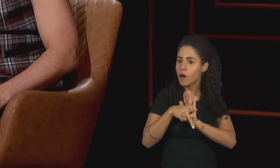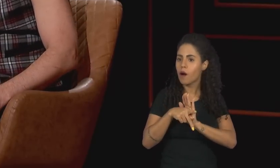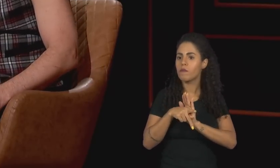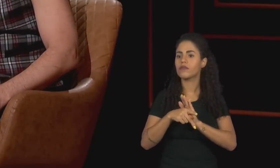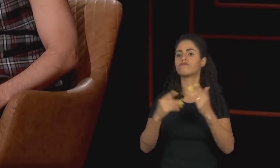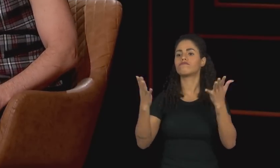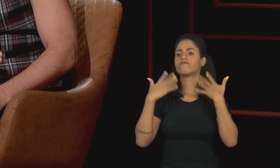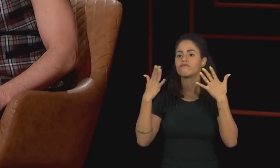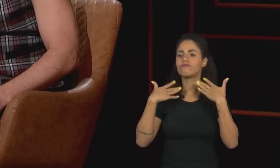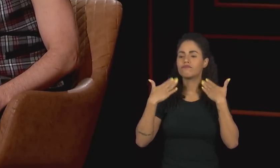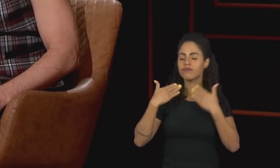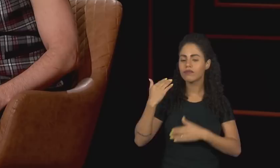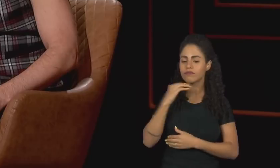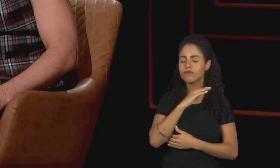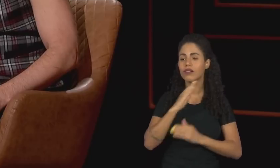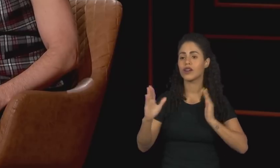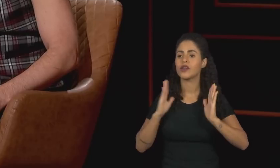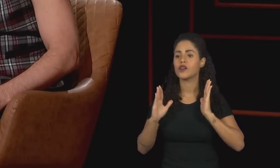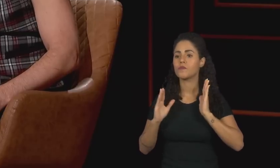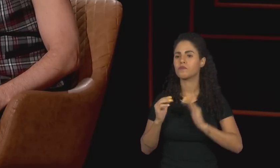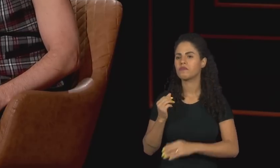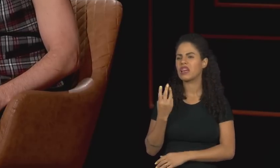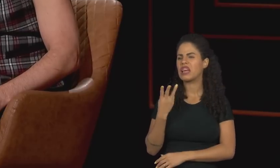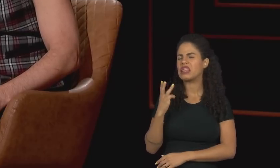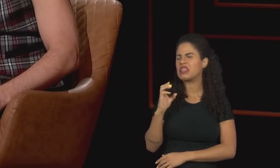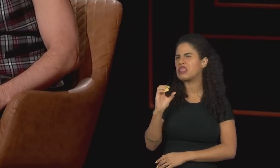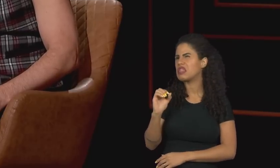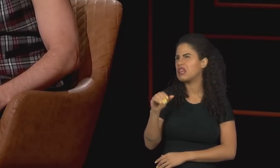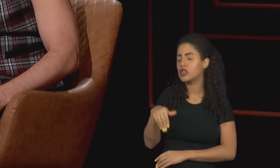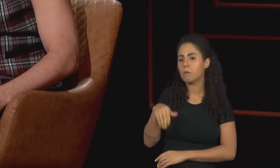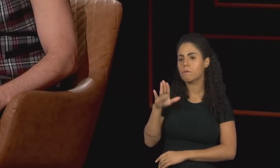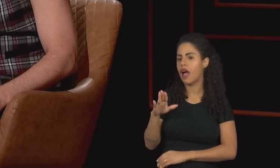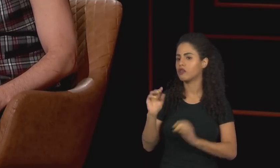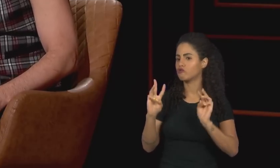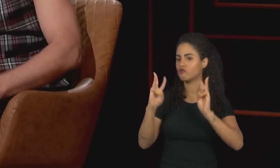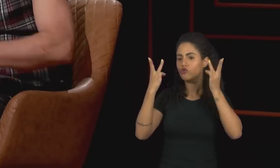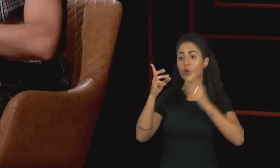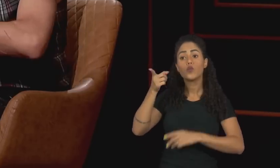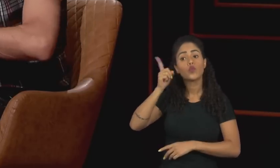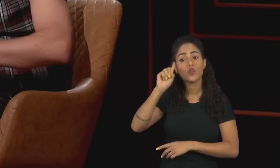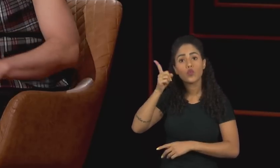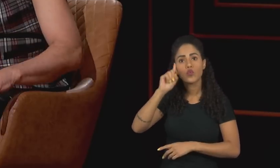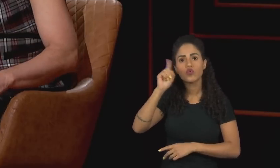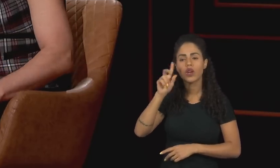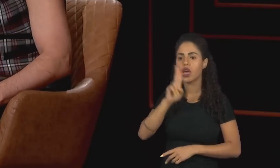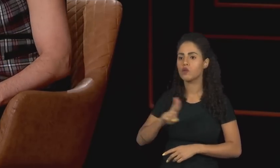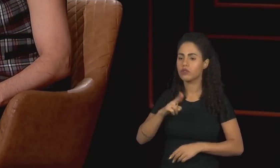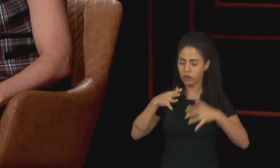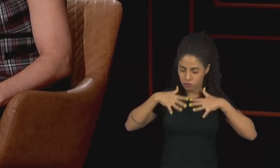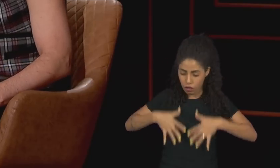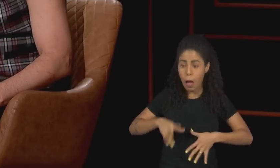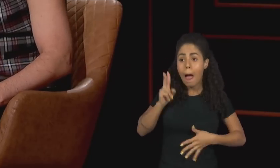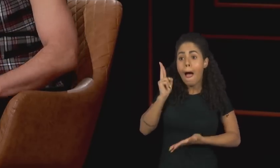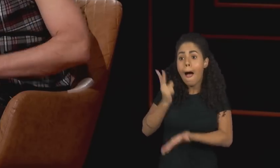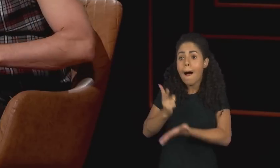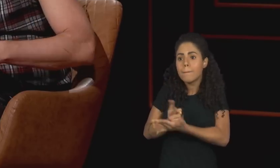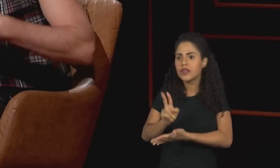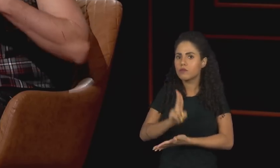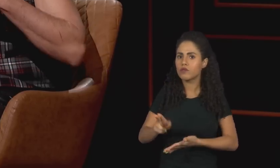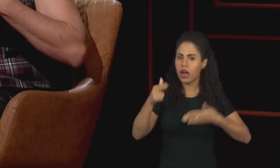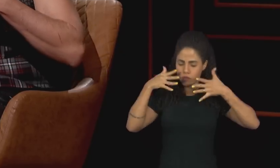Então foram 30 e poucos shows, praticamente todo dia, eu sempre usava a mesma roupa.